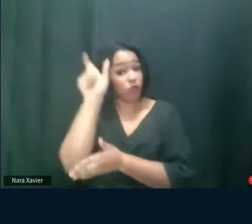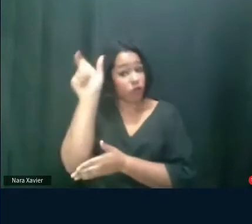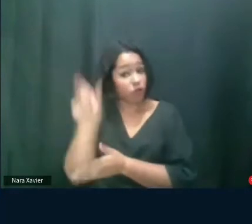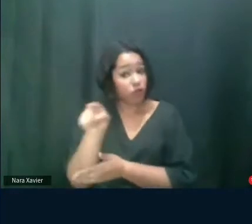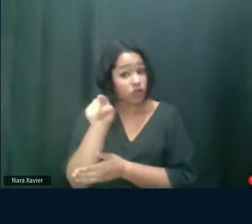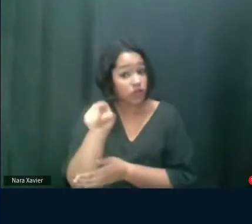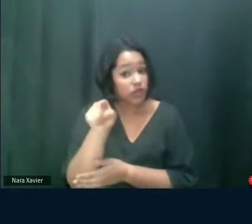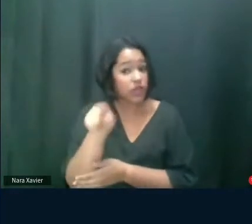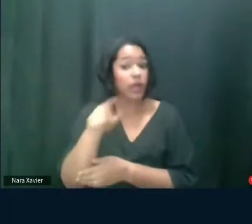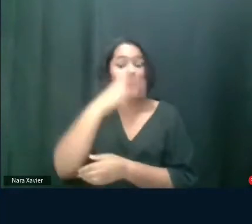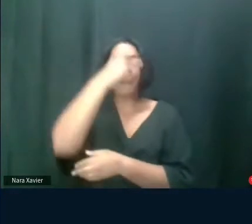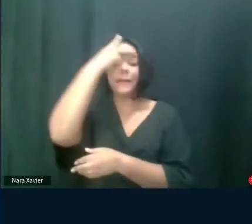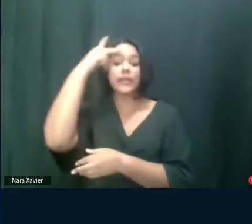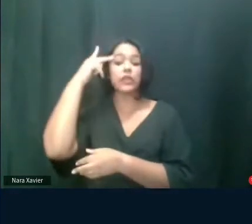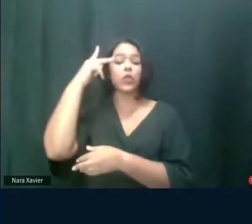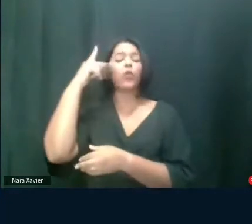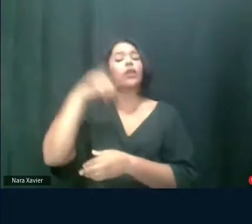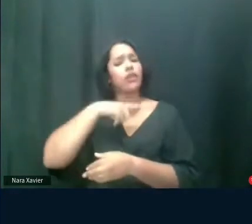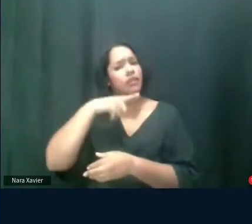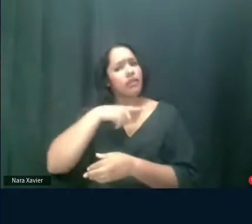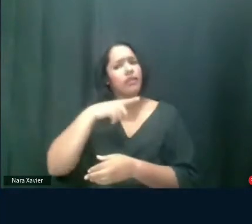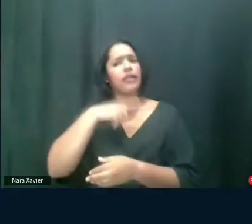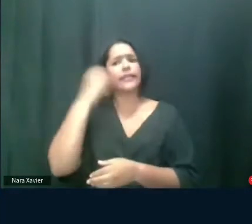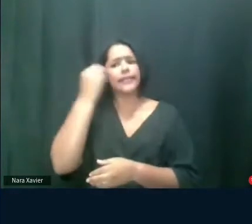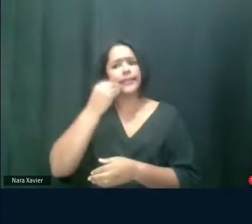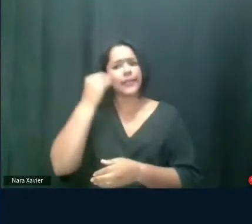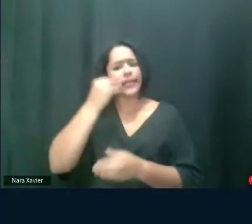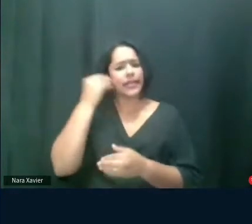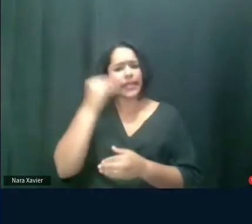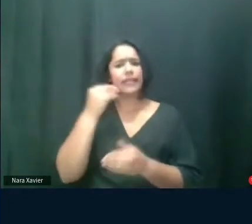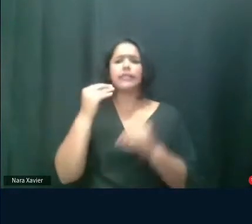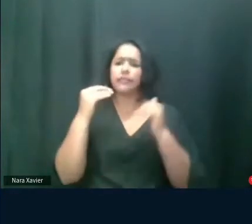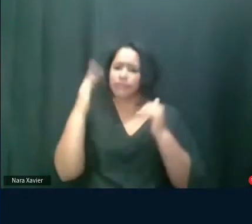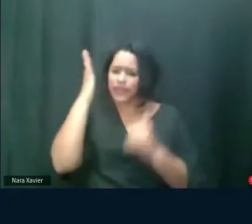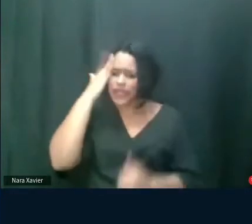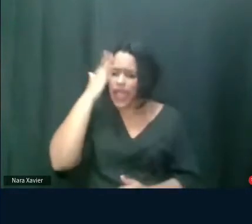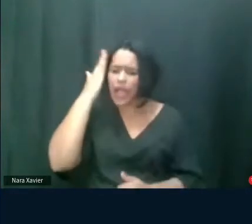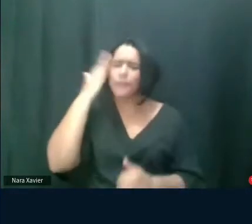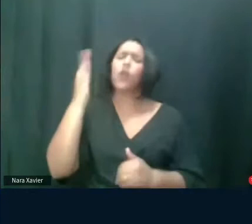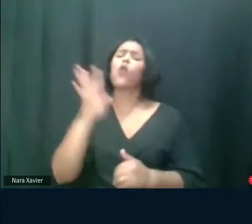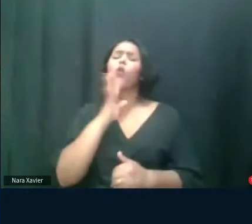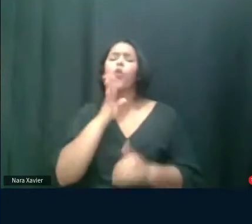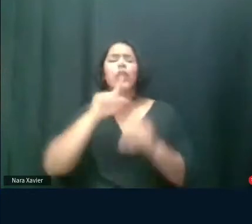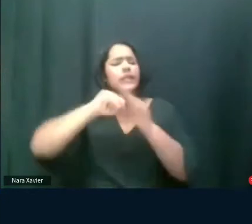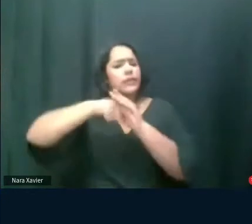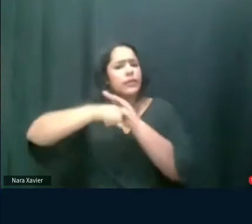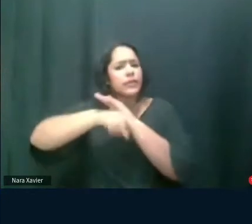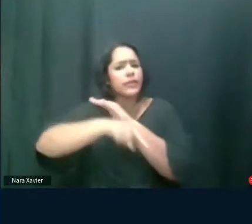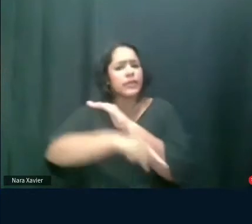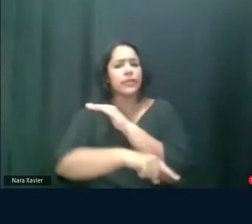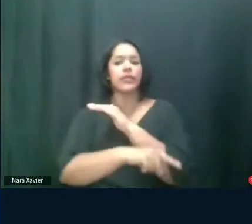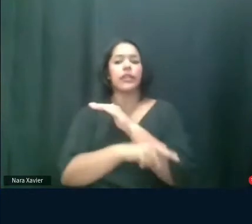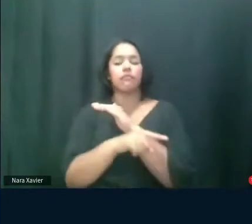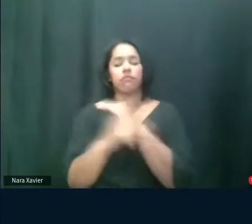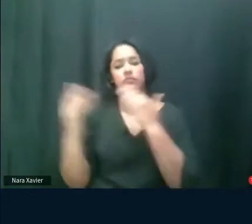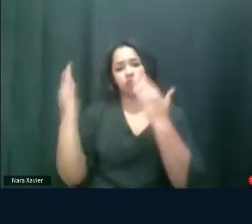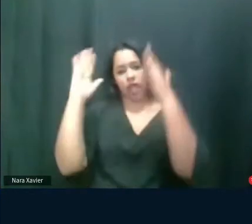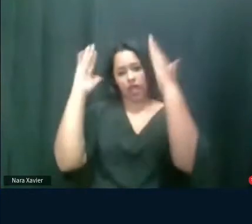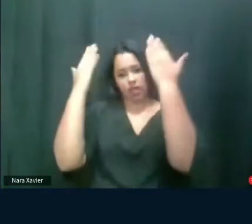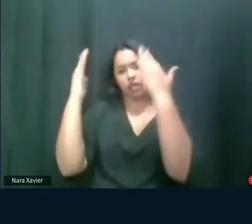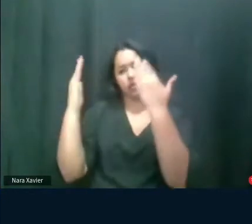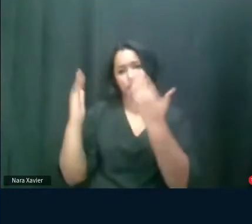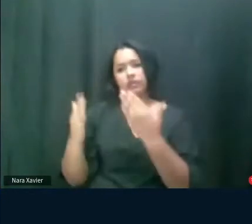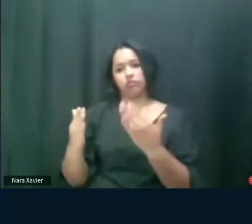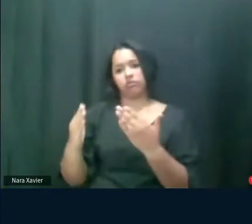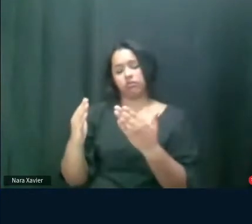que tem uma autoridade central para poder falar, claro, analisando objetivamente, com uma